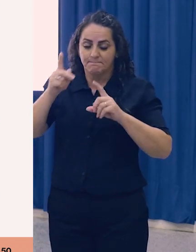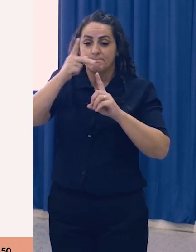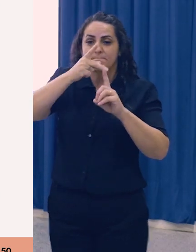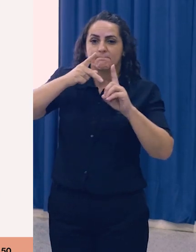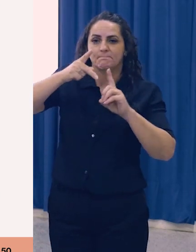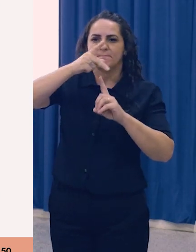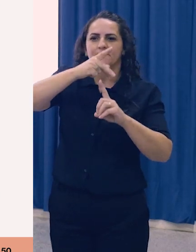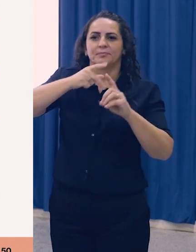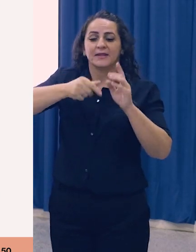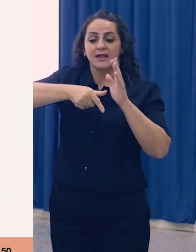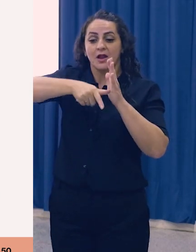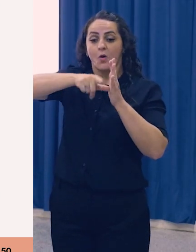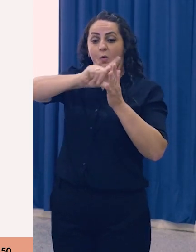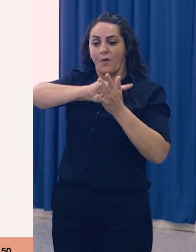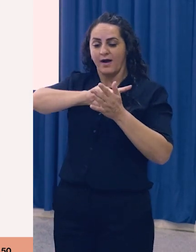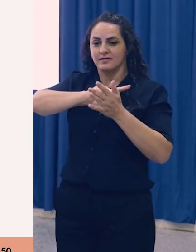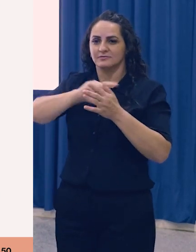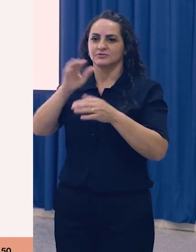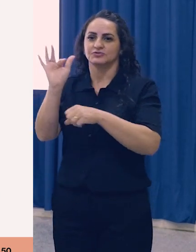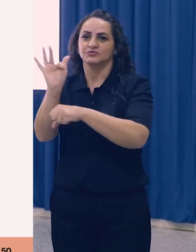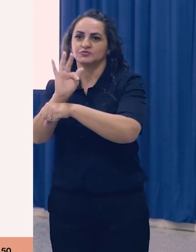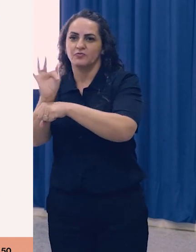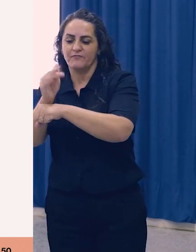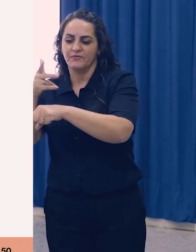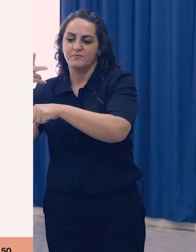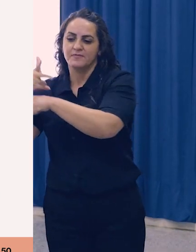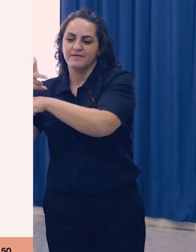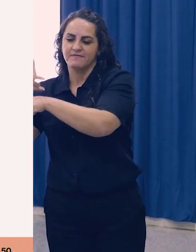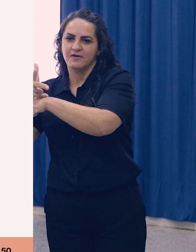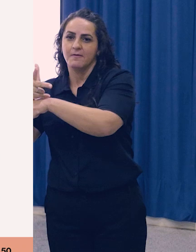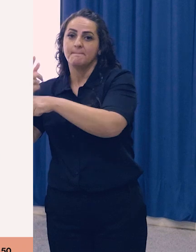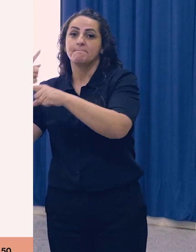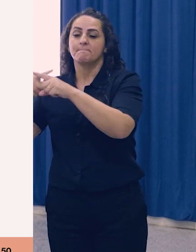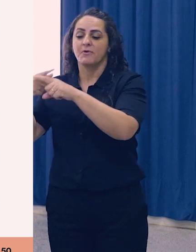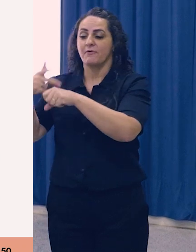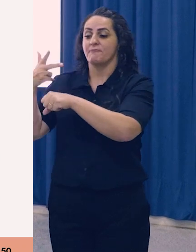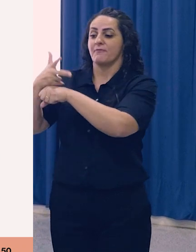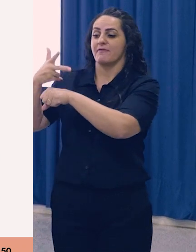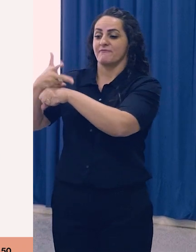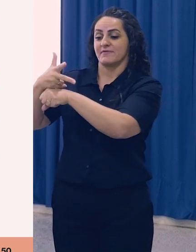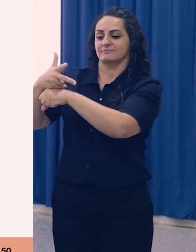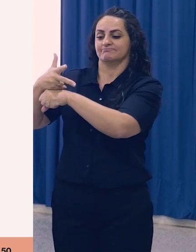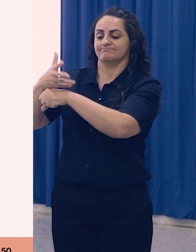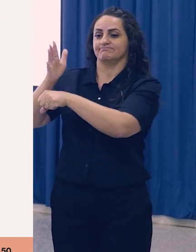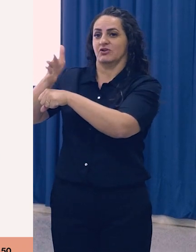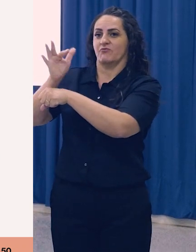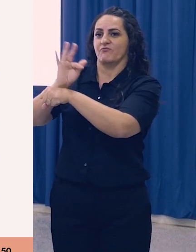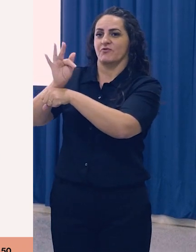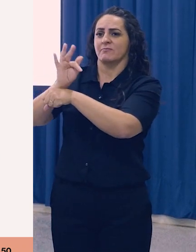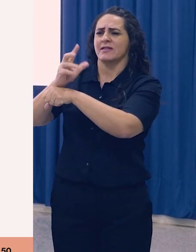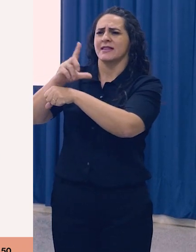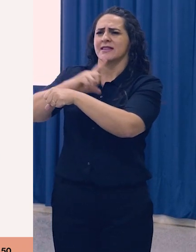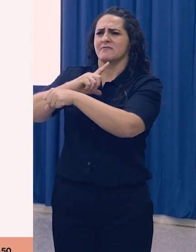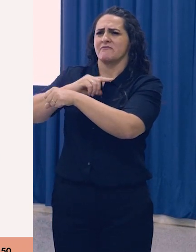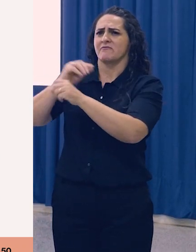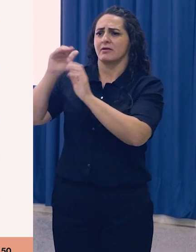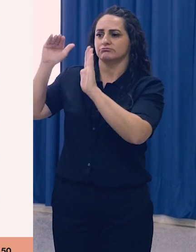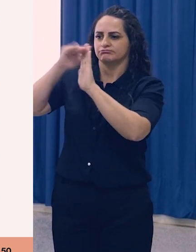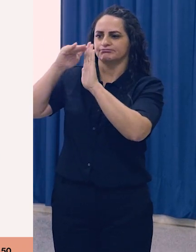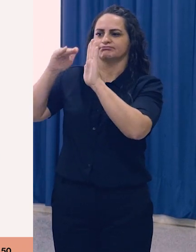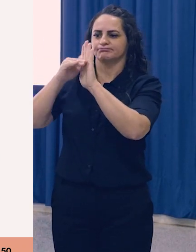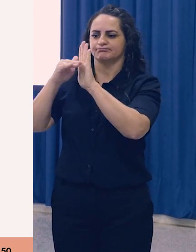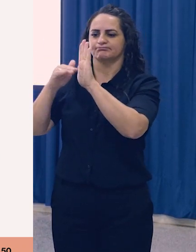planejamento antes do filme ser gravado. Por quê? Enquanto o filme está sendo gravado, se você tiver uma lista de tudo que tu